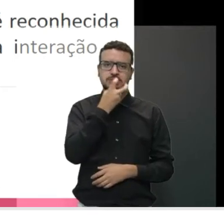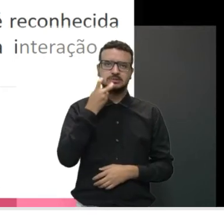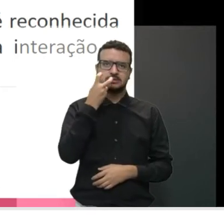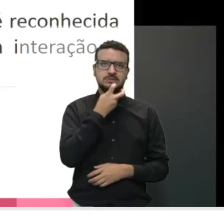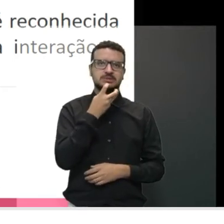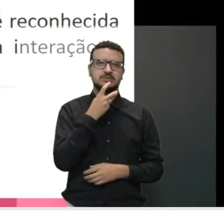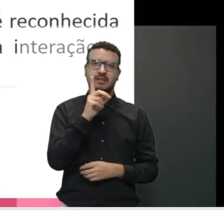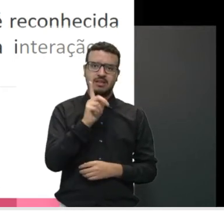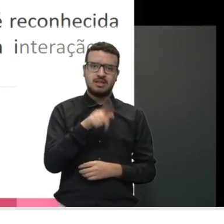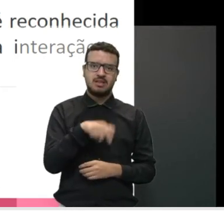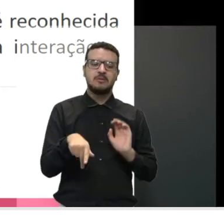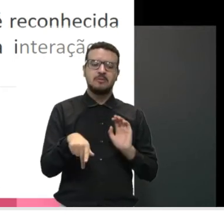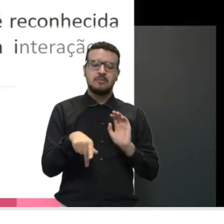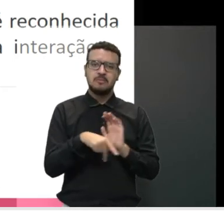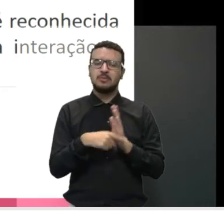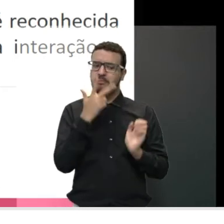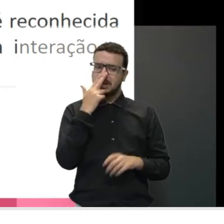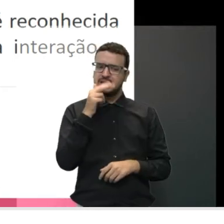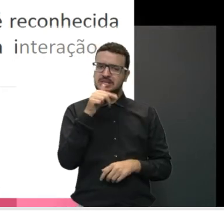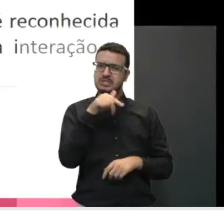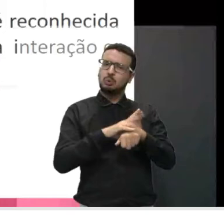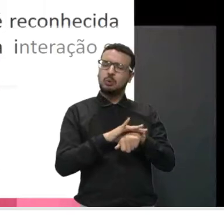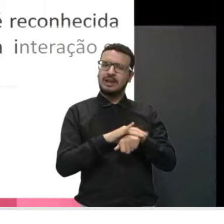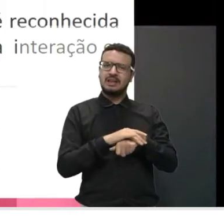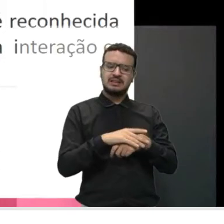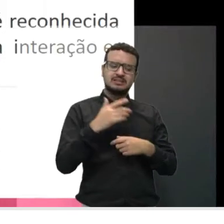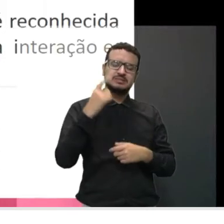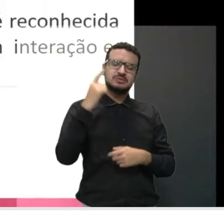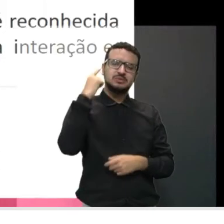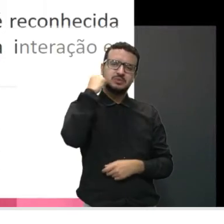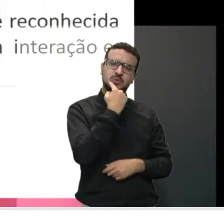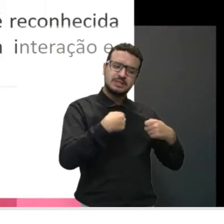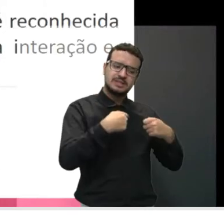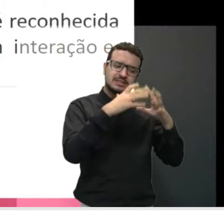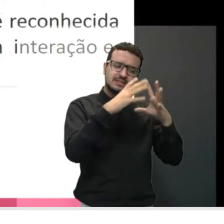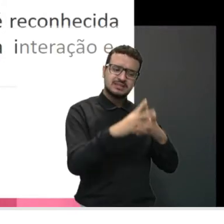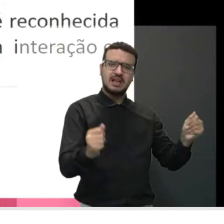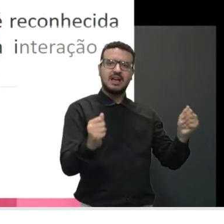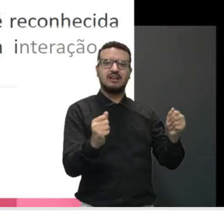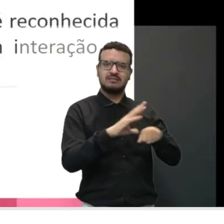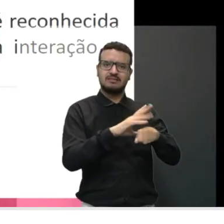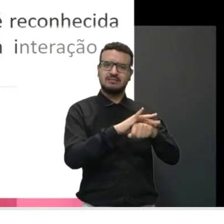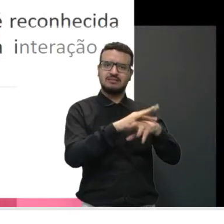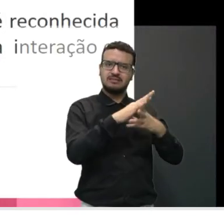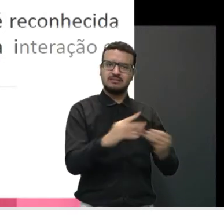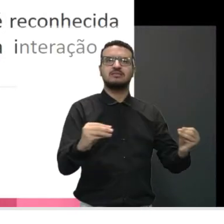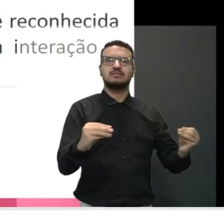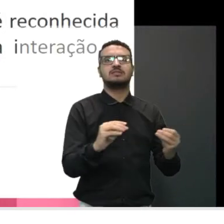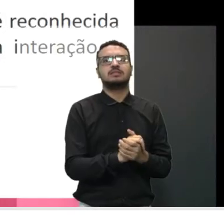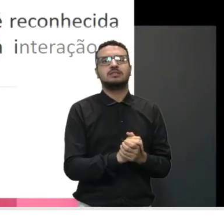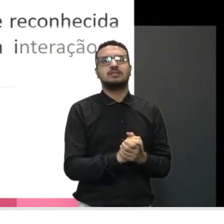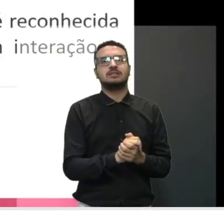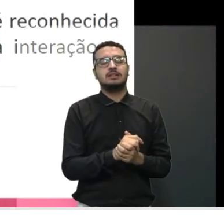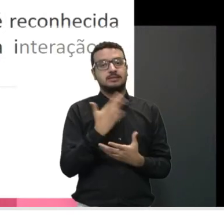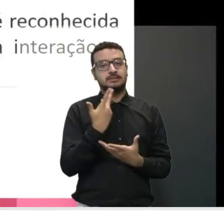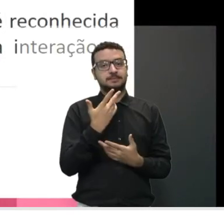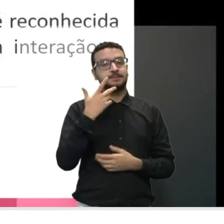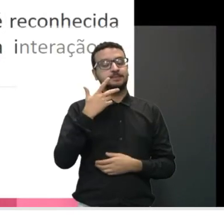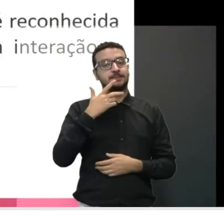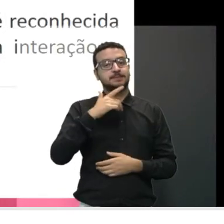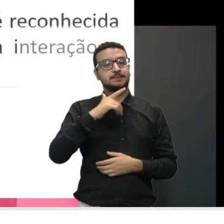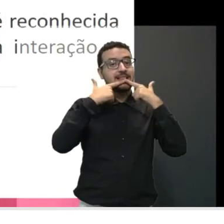Nessa vertente, apenas a língua oral é reconhecida como mediadora da comunicação e da interação, além da